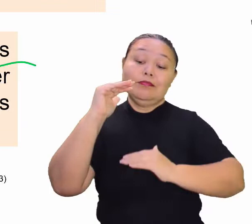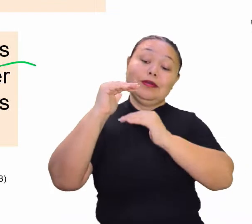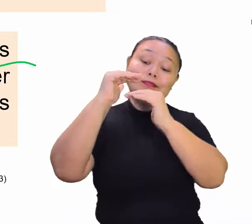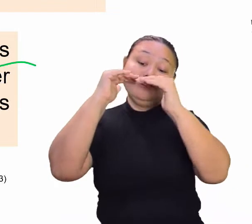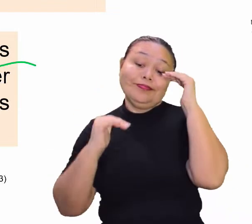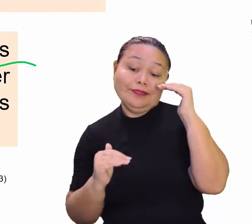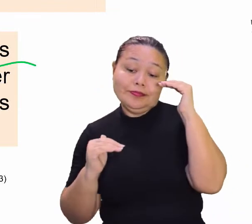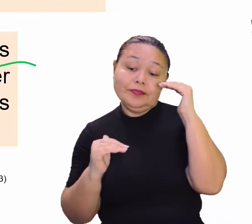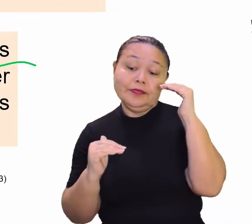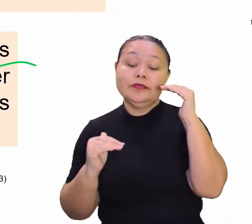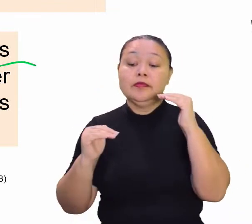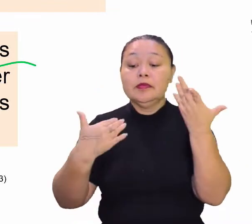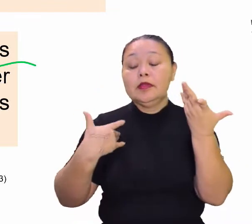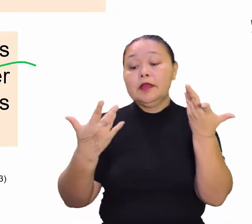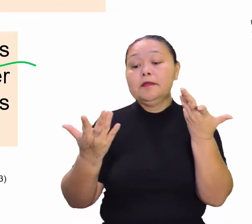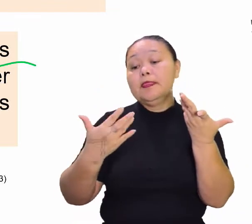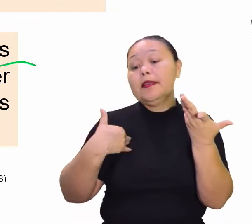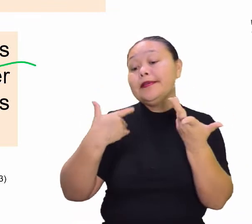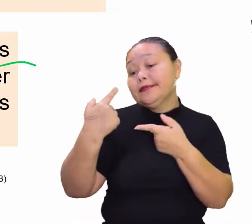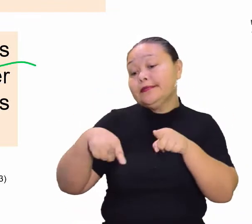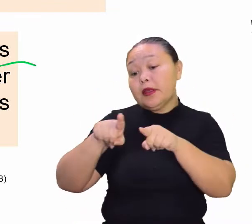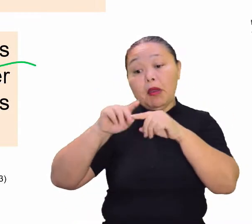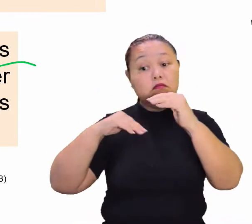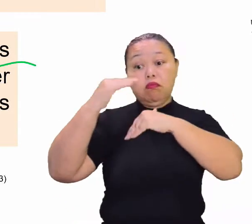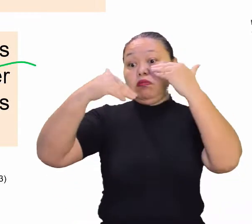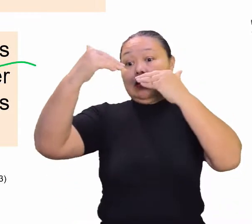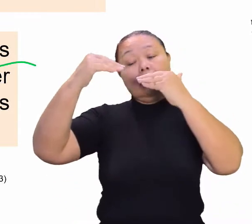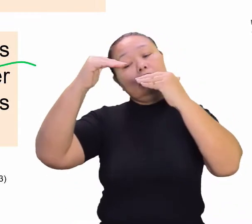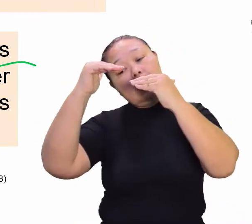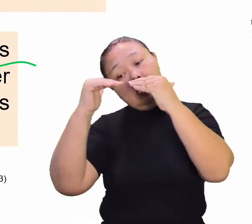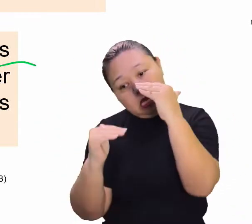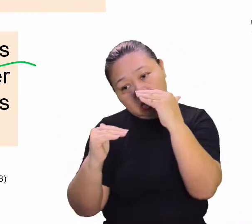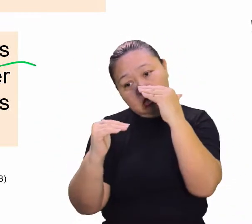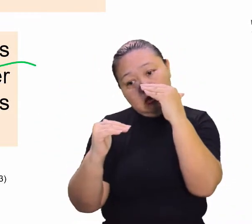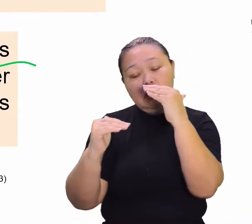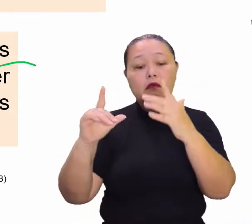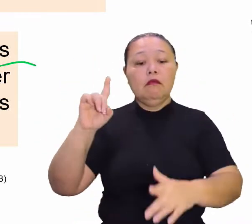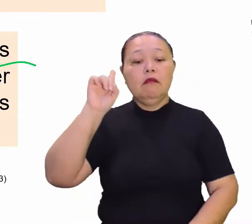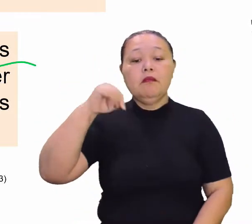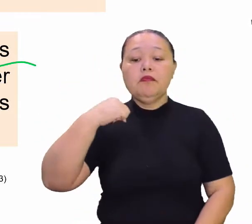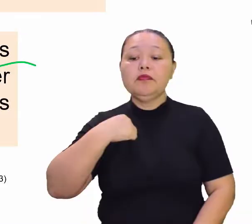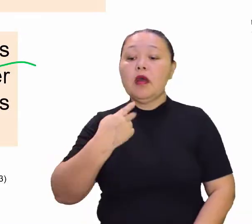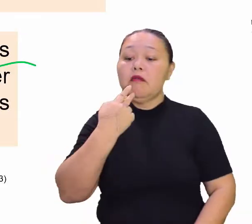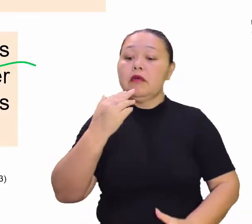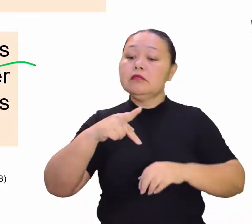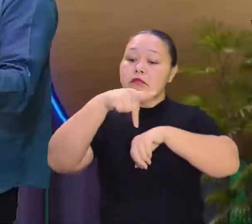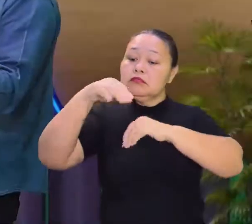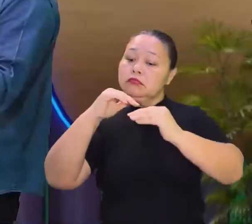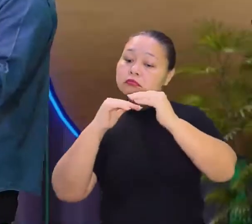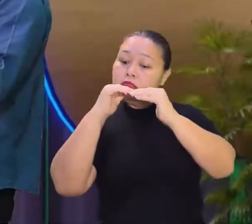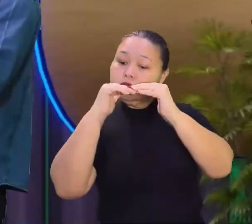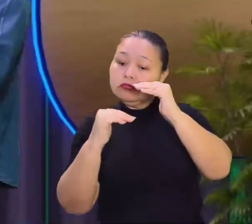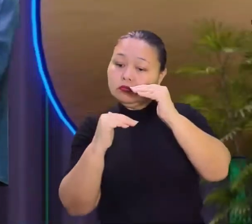desenvolvimento. Então, né, Rogério, olha só. Então, estamos falando de subdesenvolvimento.